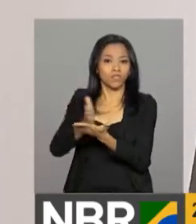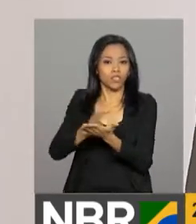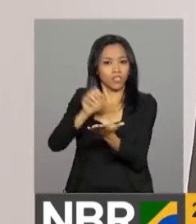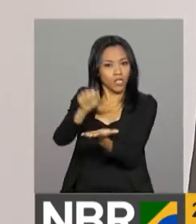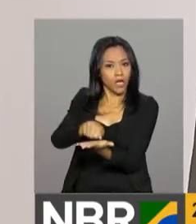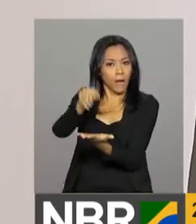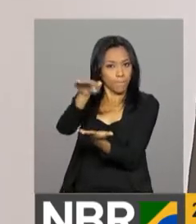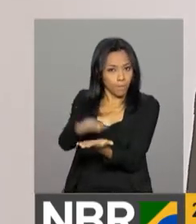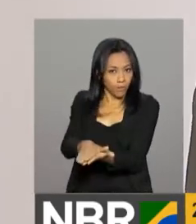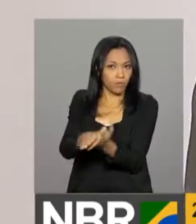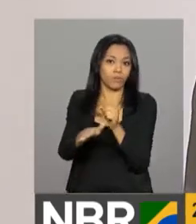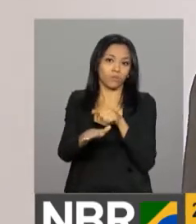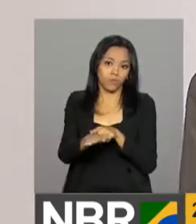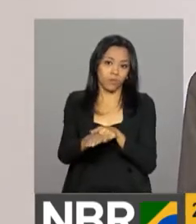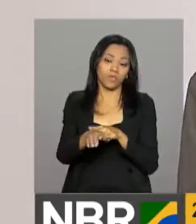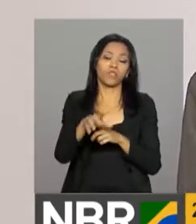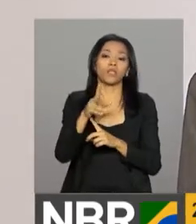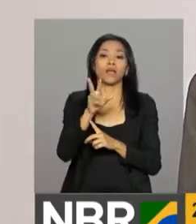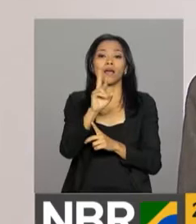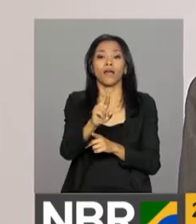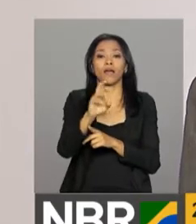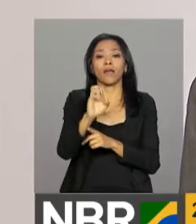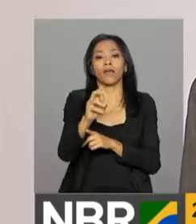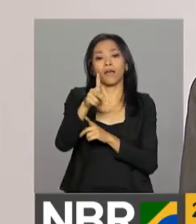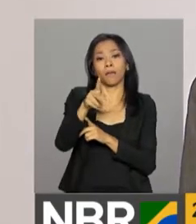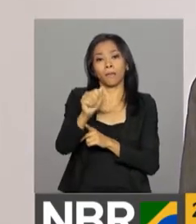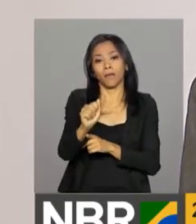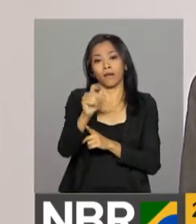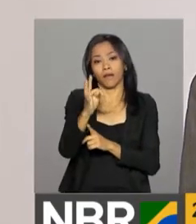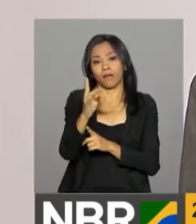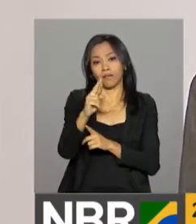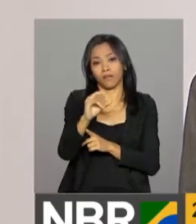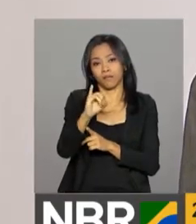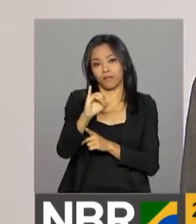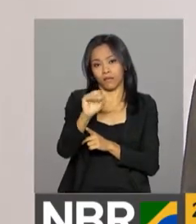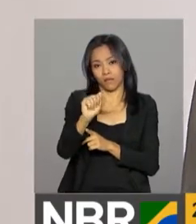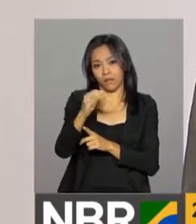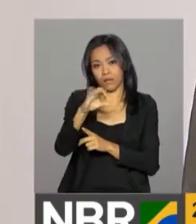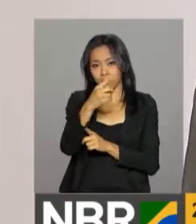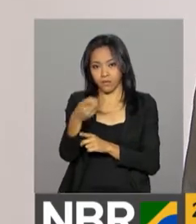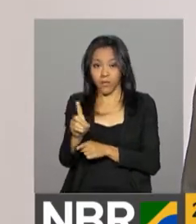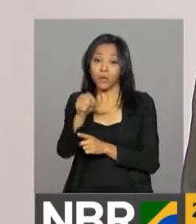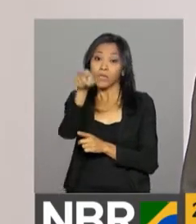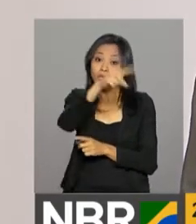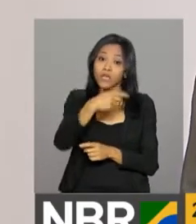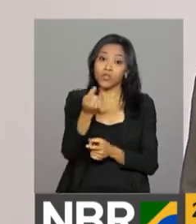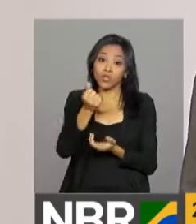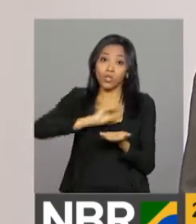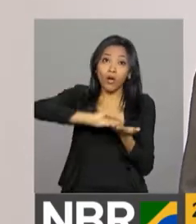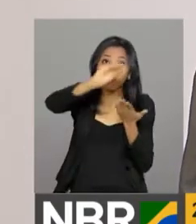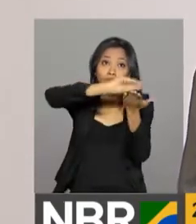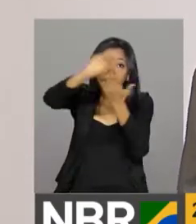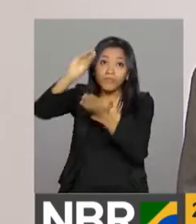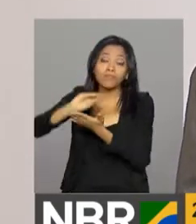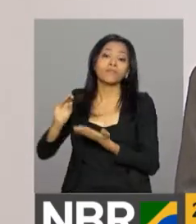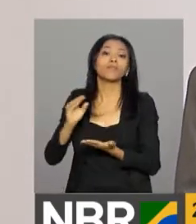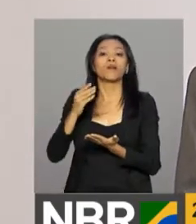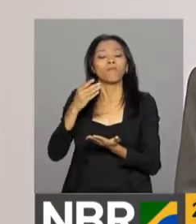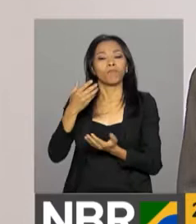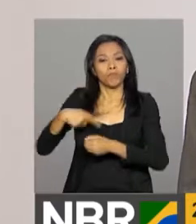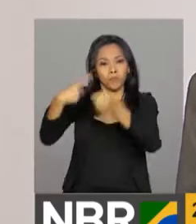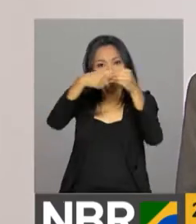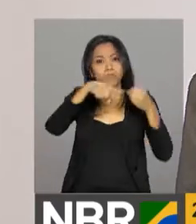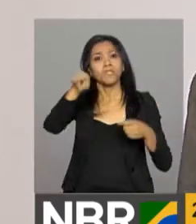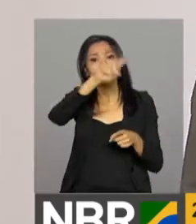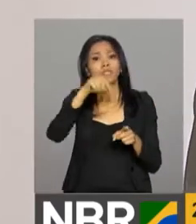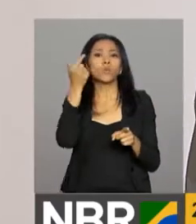por meio de medida provisória e os municípios conseguiram fechar o seu balanço ainda agora numa pequena